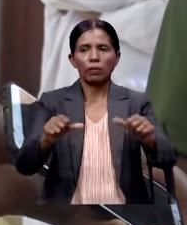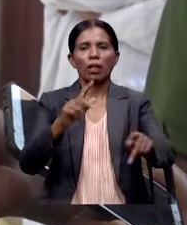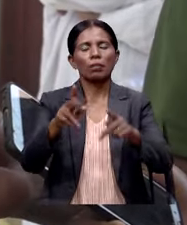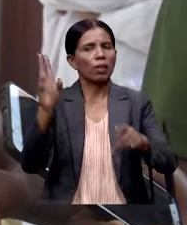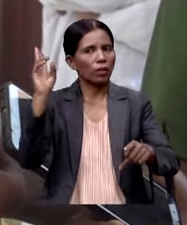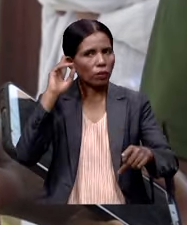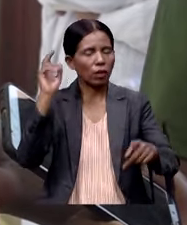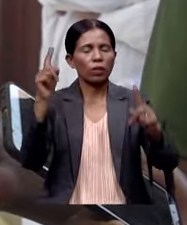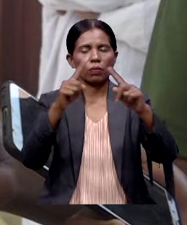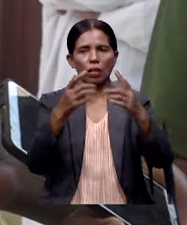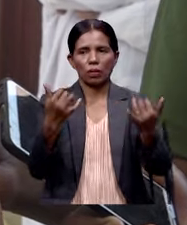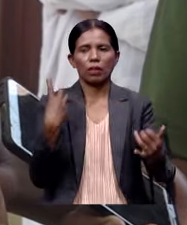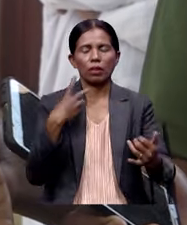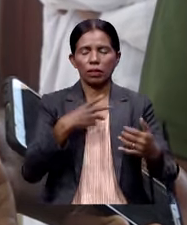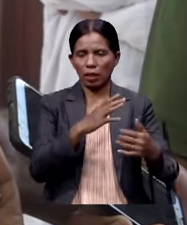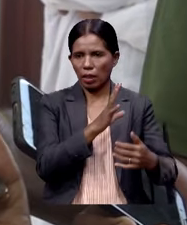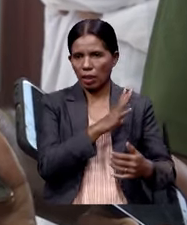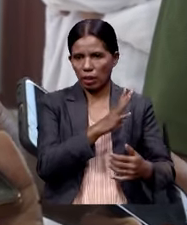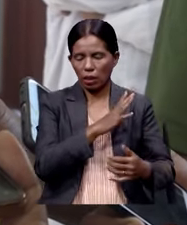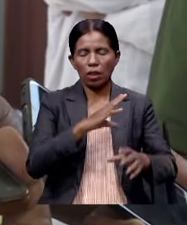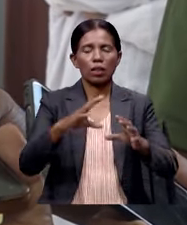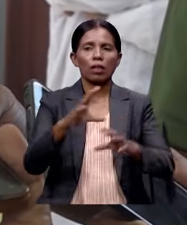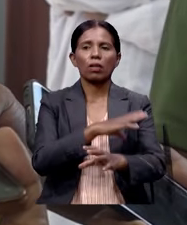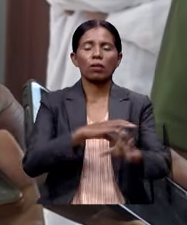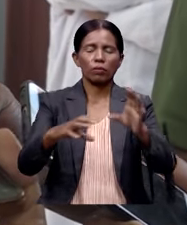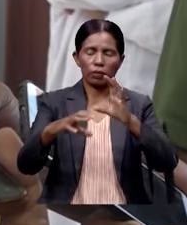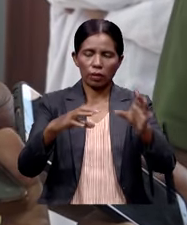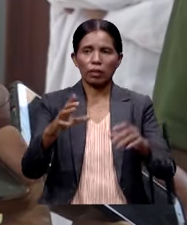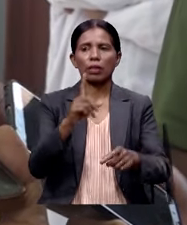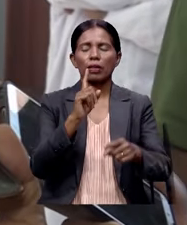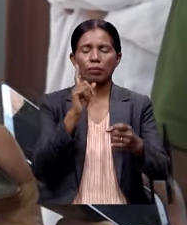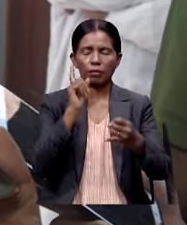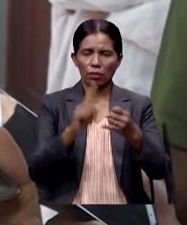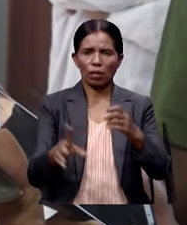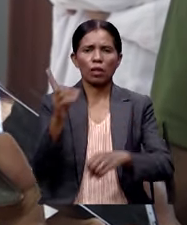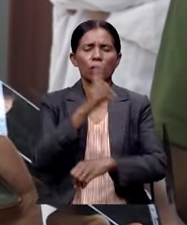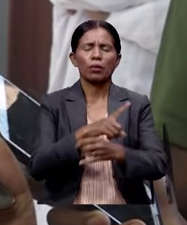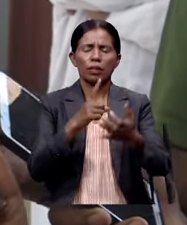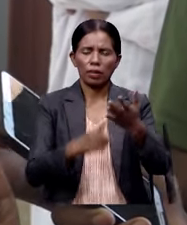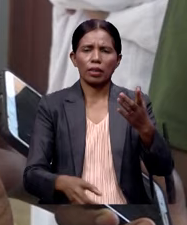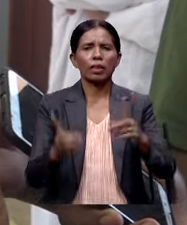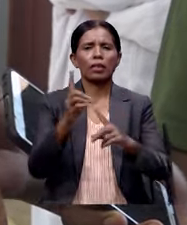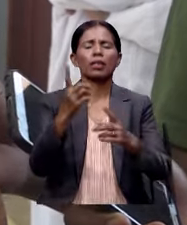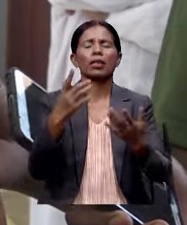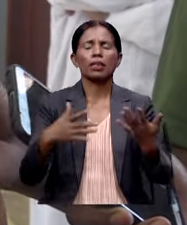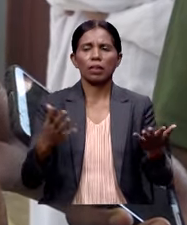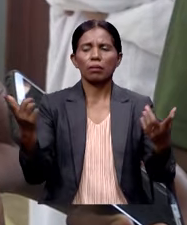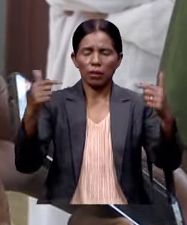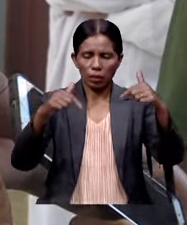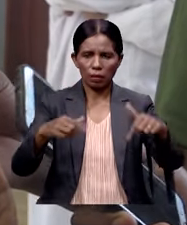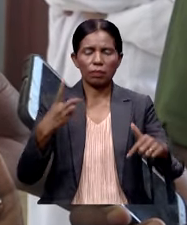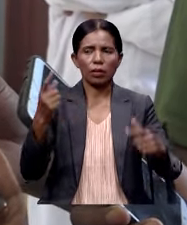bem, agora, isso é em rela confirmação. E cuxo, quando a vai lorong sa, bain gira, mania torre, né, vai tirar nem roto, isso é em